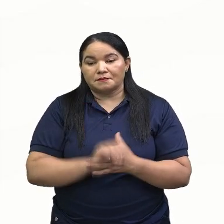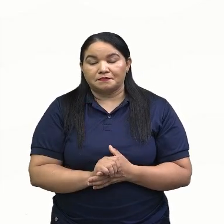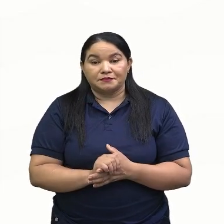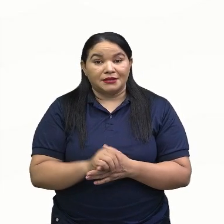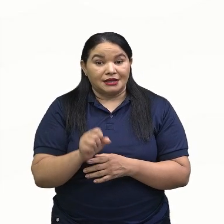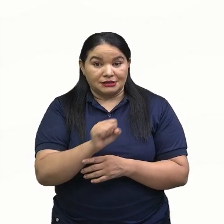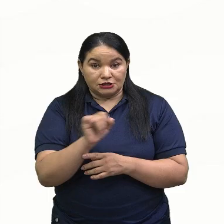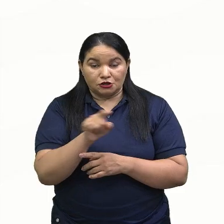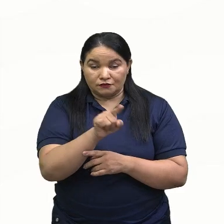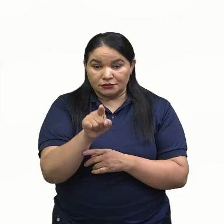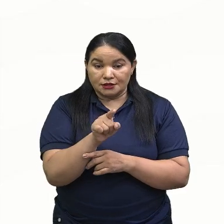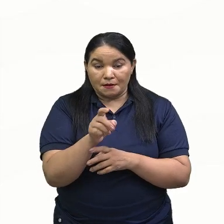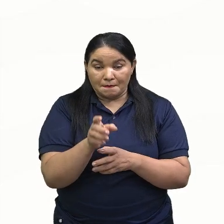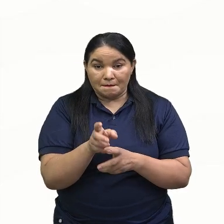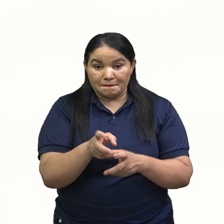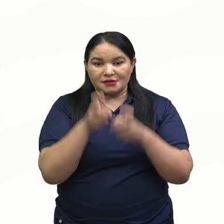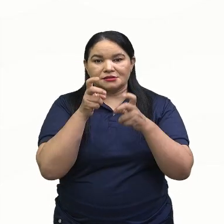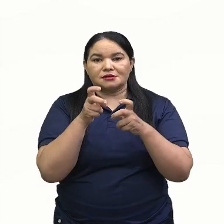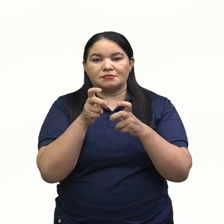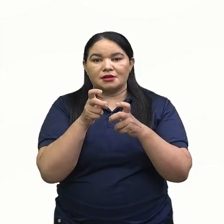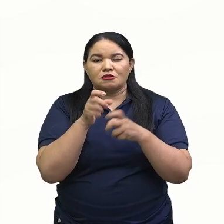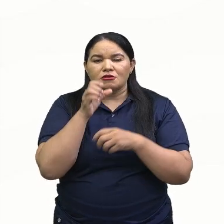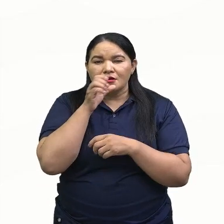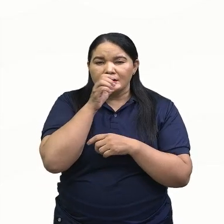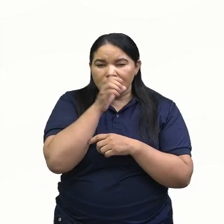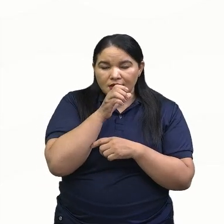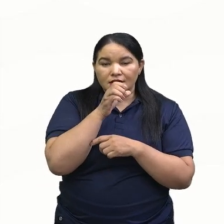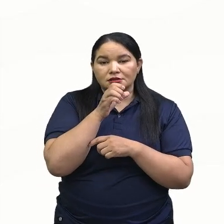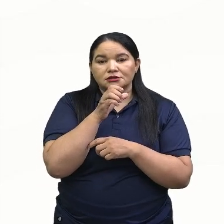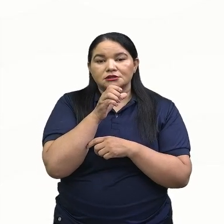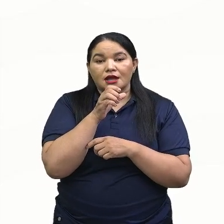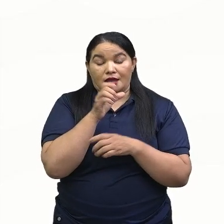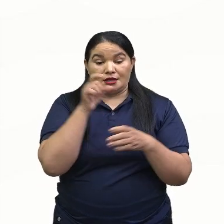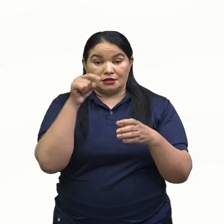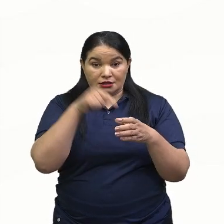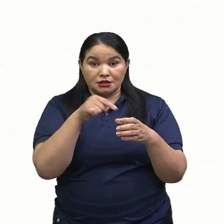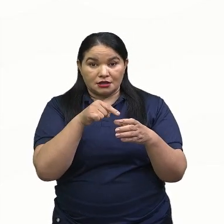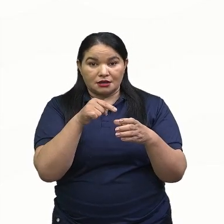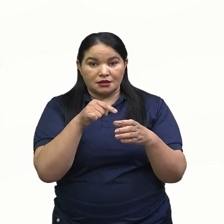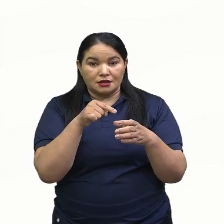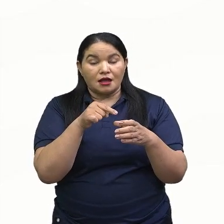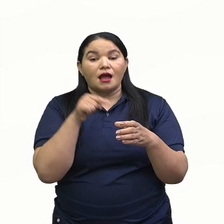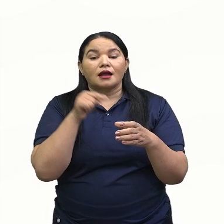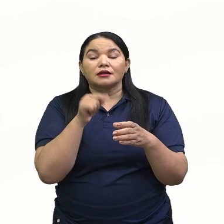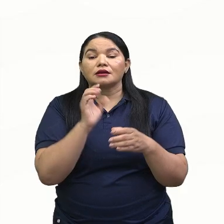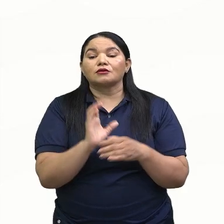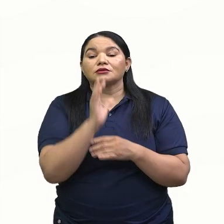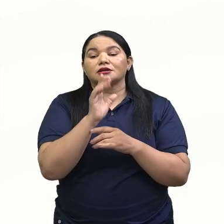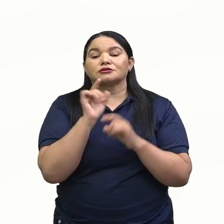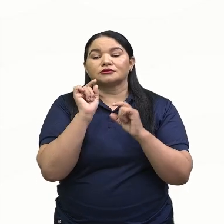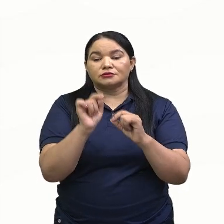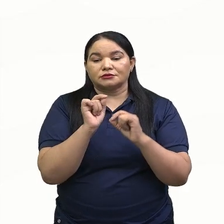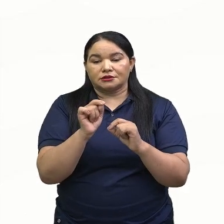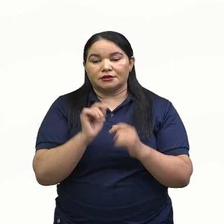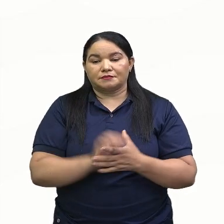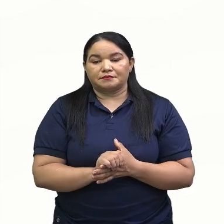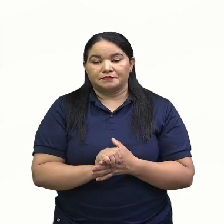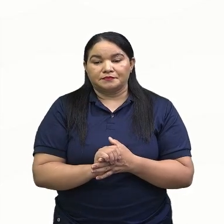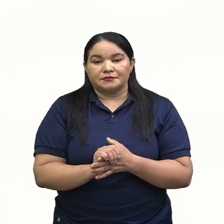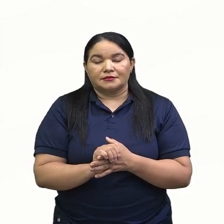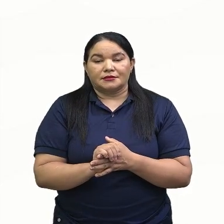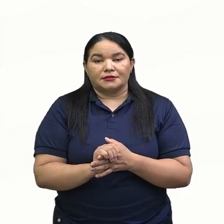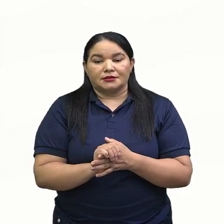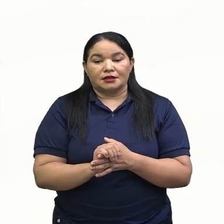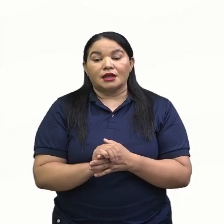você percebeu que esquentou, esse fenômeno, ele é chamado de